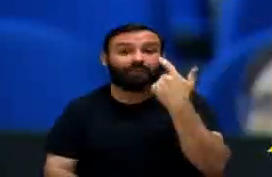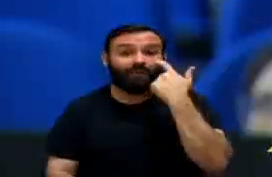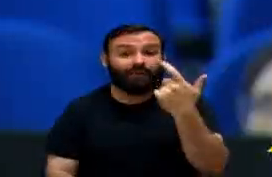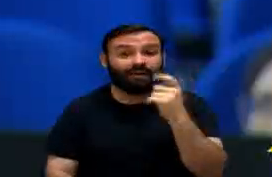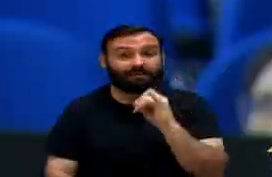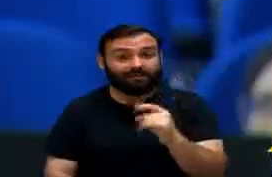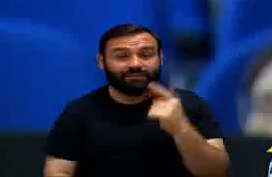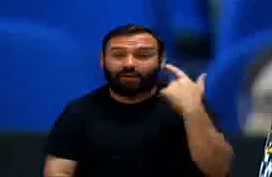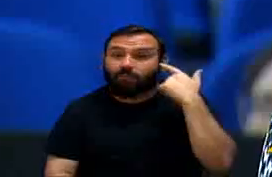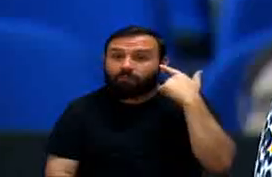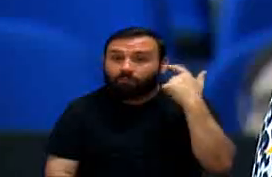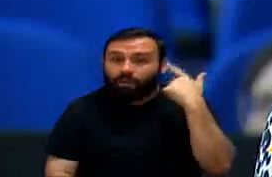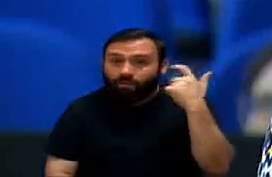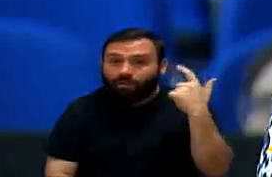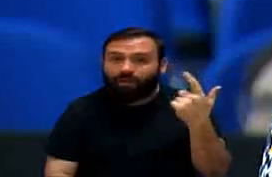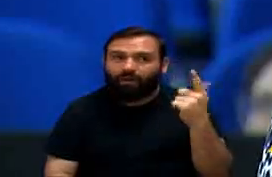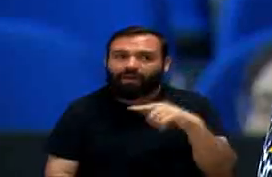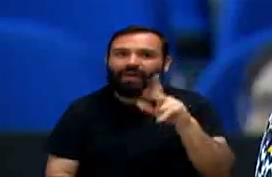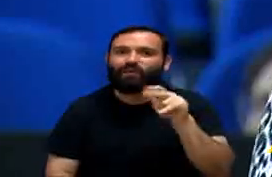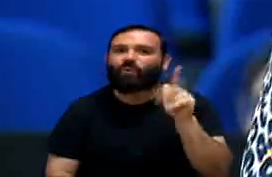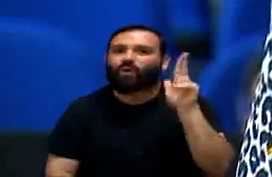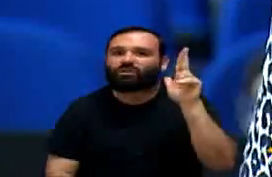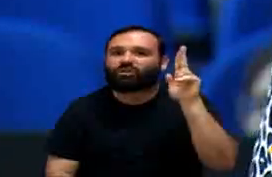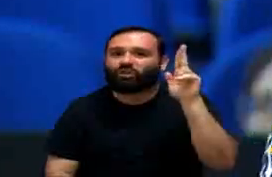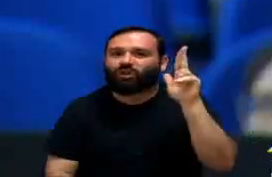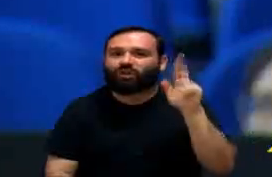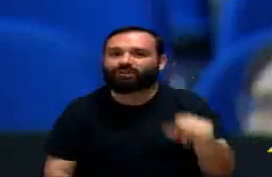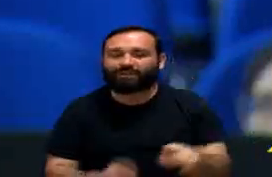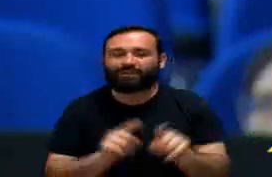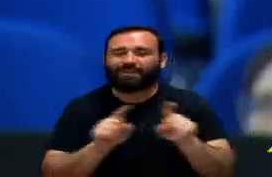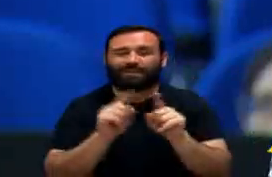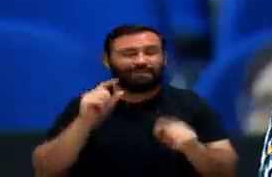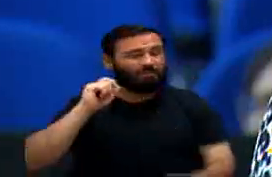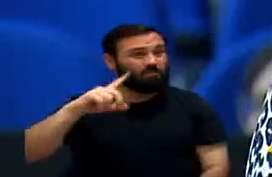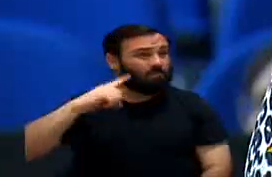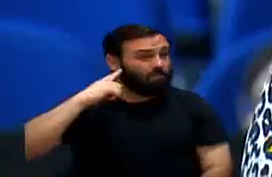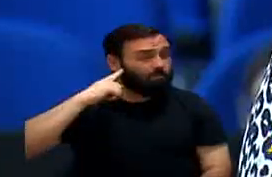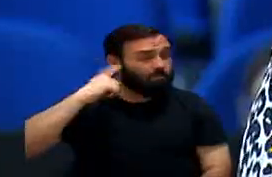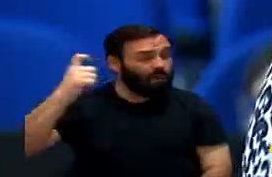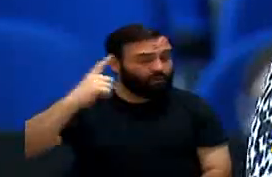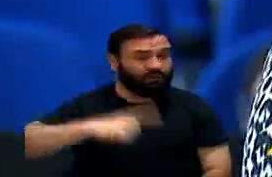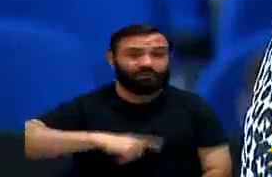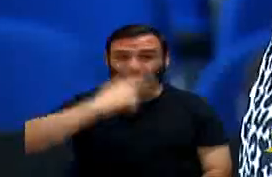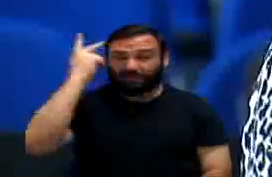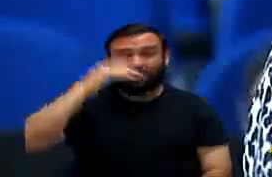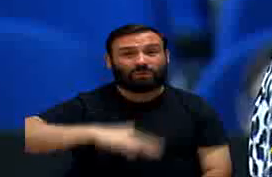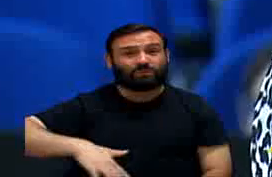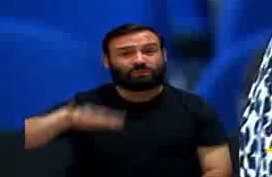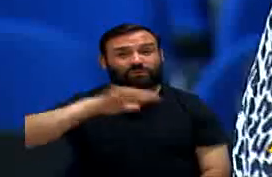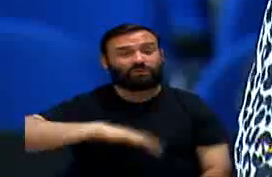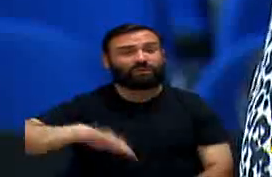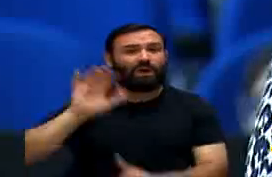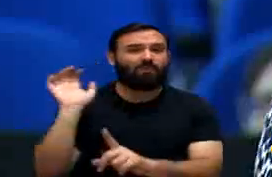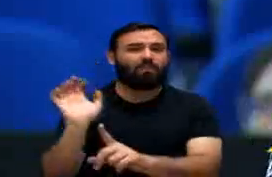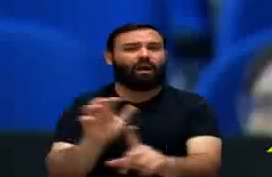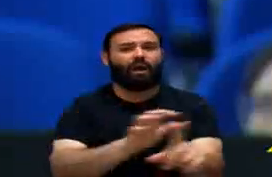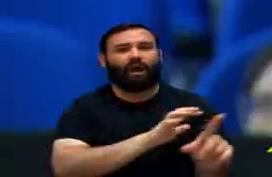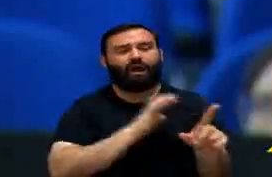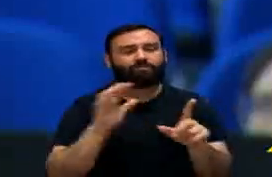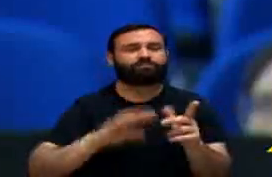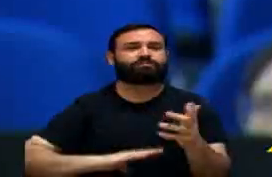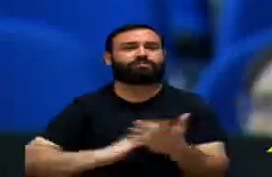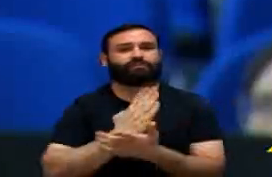o estampido que é de tiro que é o barulho mais alto possível infernizando a vida dos moradores em volta